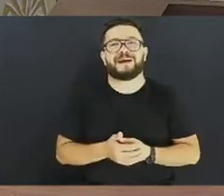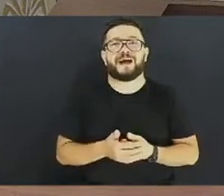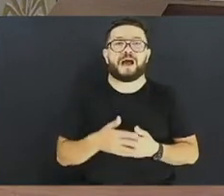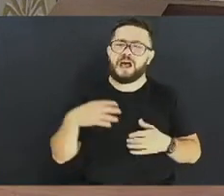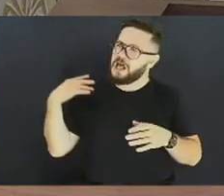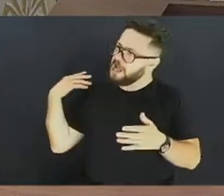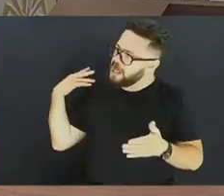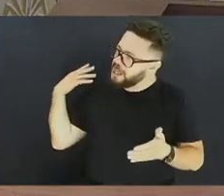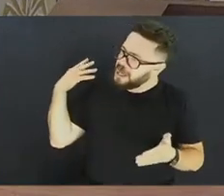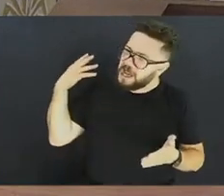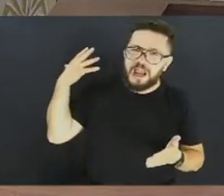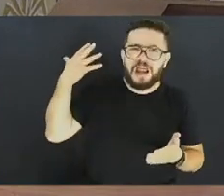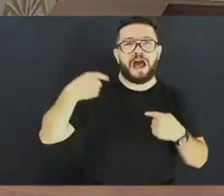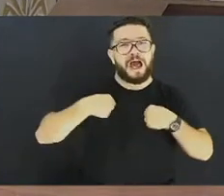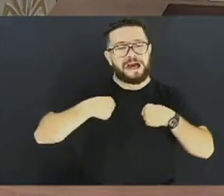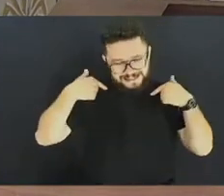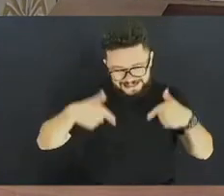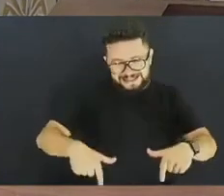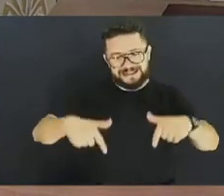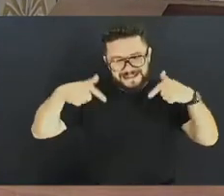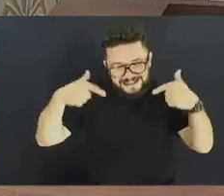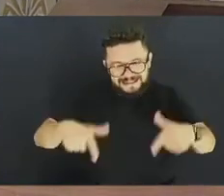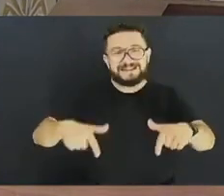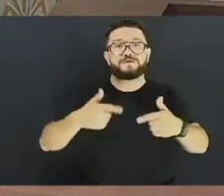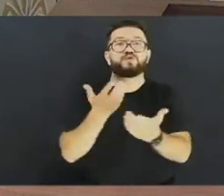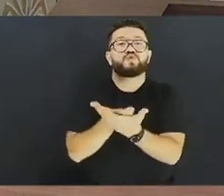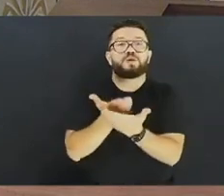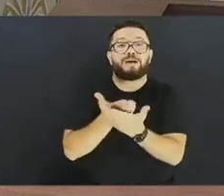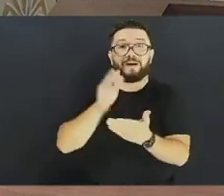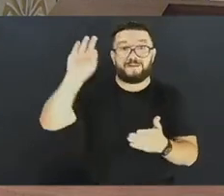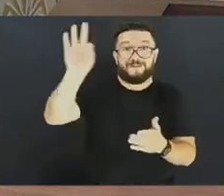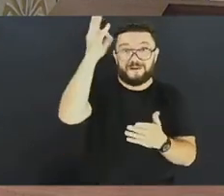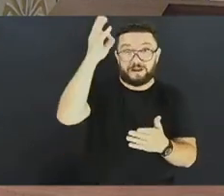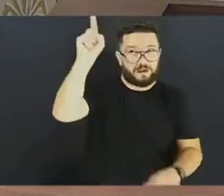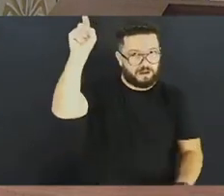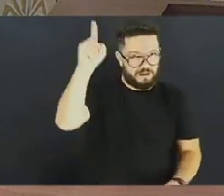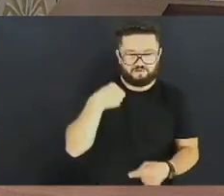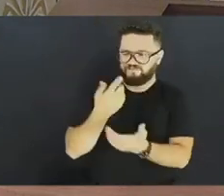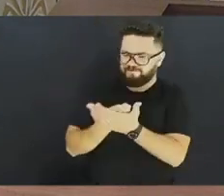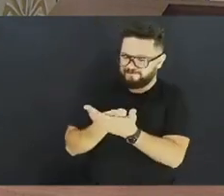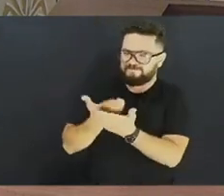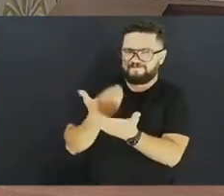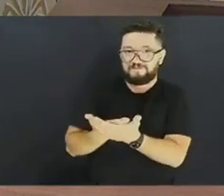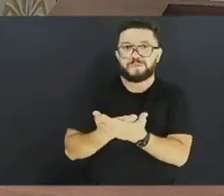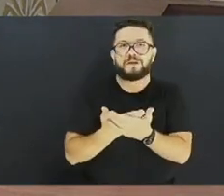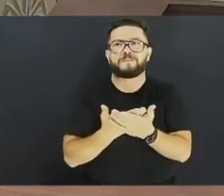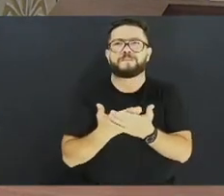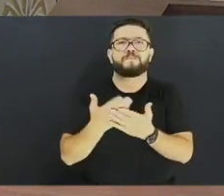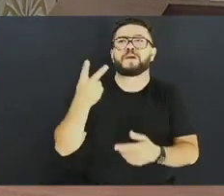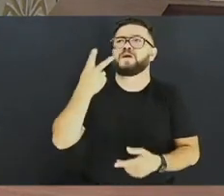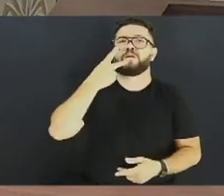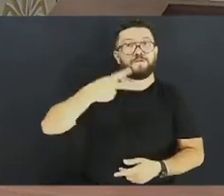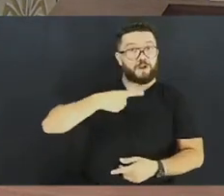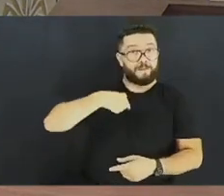comecei a mexer com Araucária, ainda estudando na França, que me disseram que aqui no, na América do Sul tinha uma